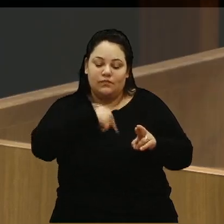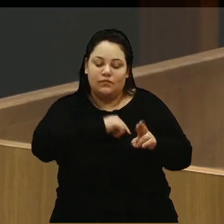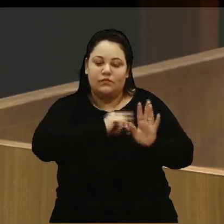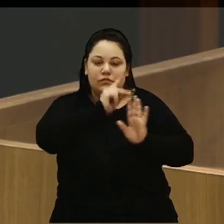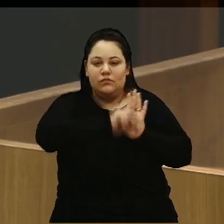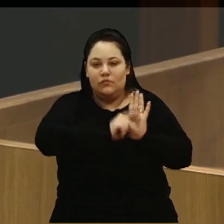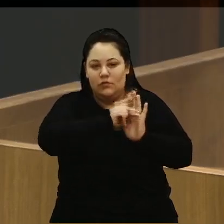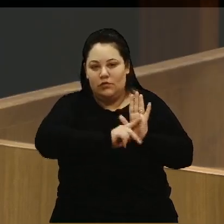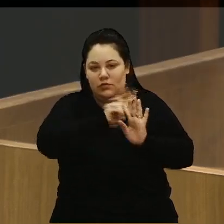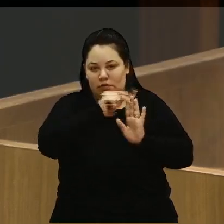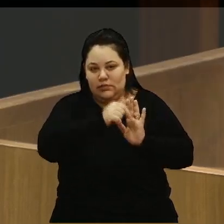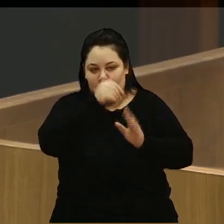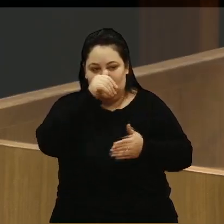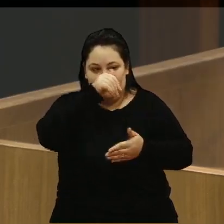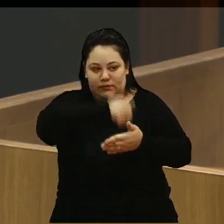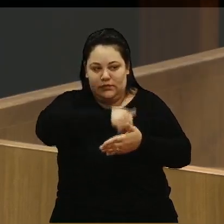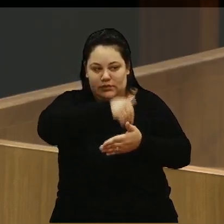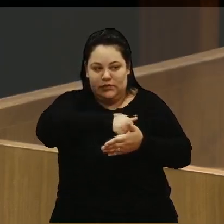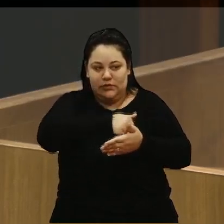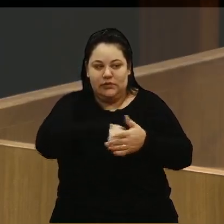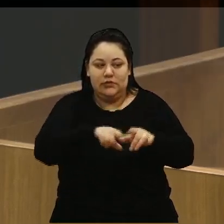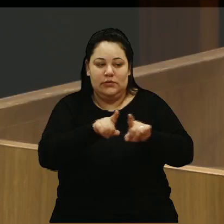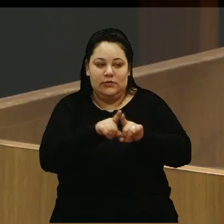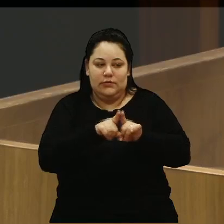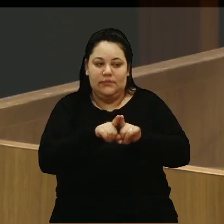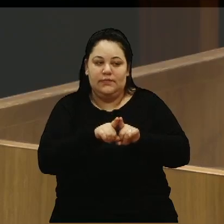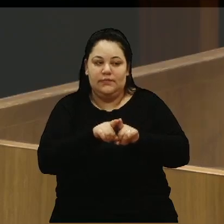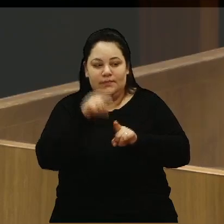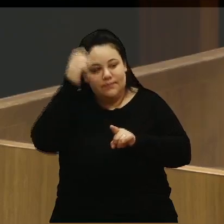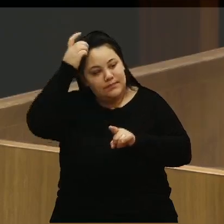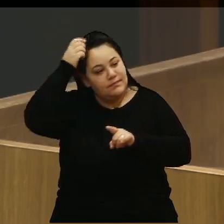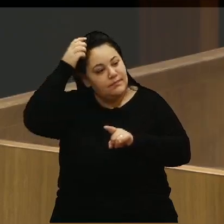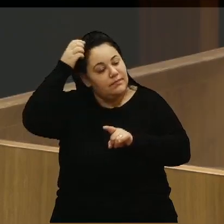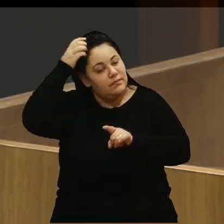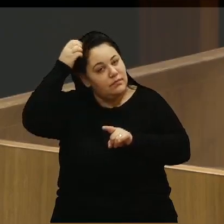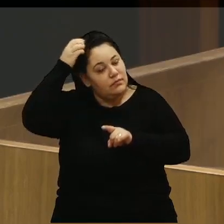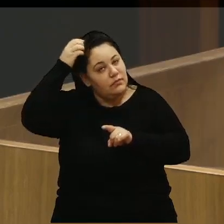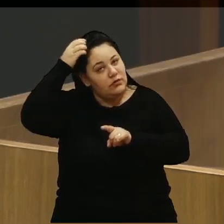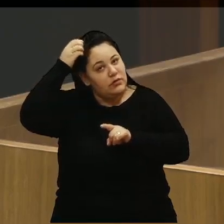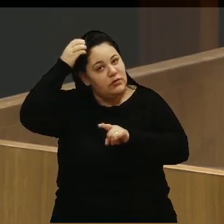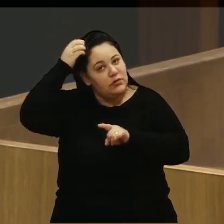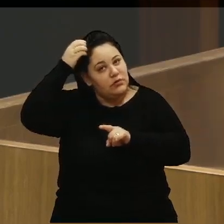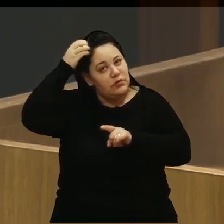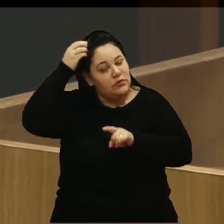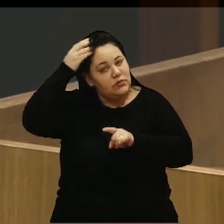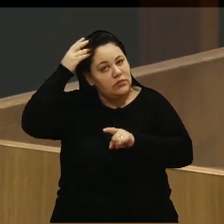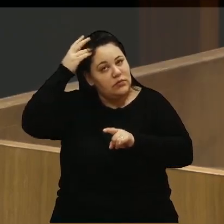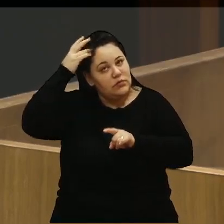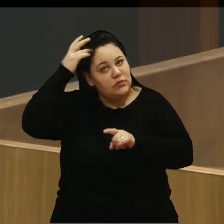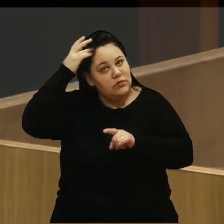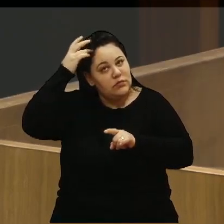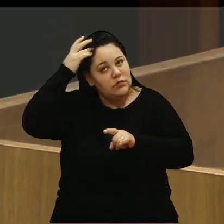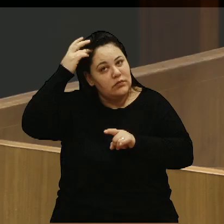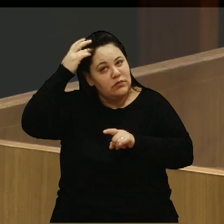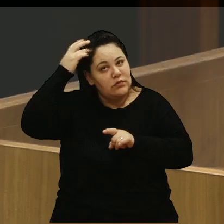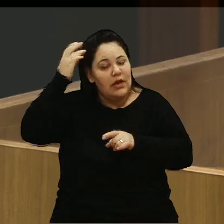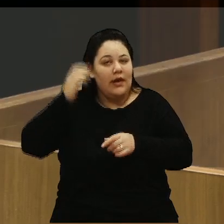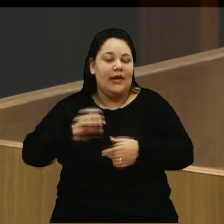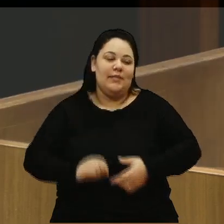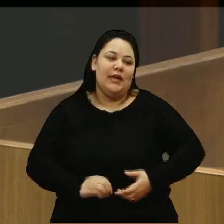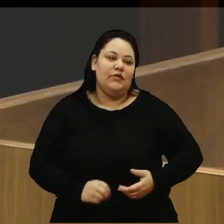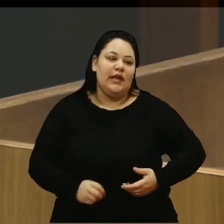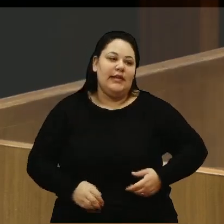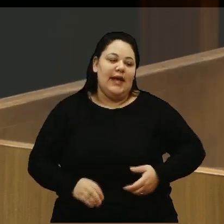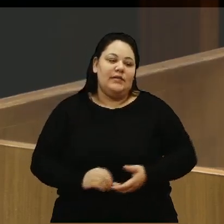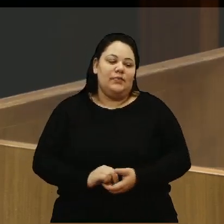que vai para votação amanhã. Então, amanhã tem segunda discussão e votação. E eu vou explanar um pouquinho aqui o